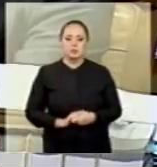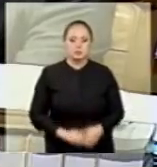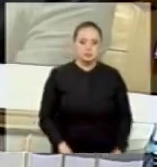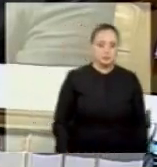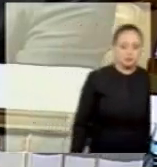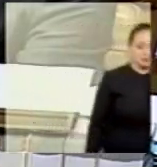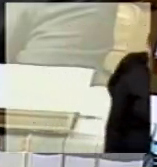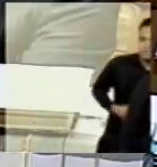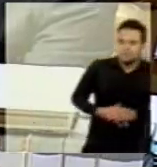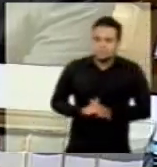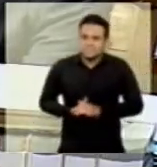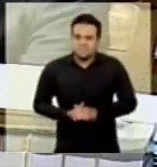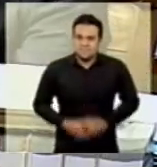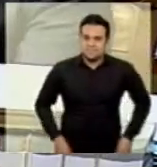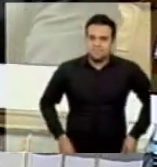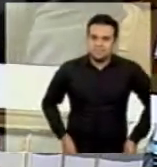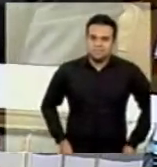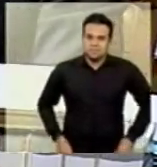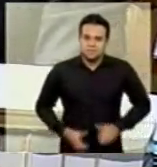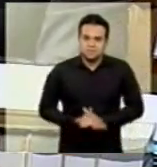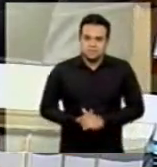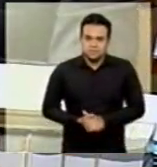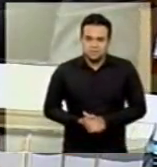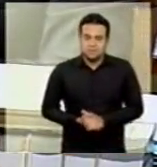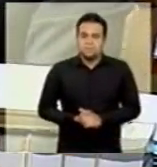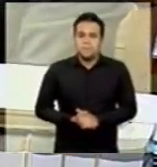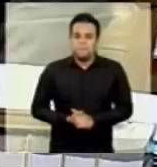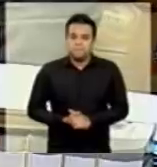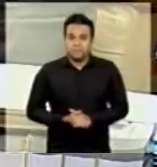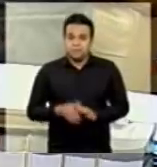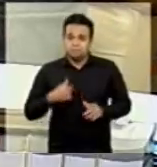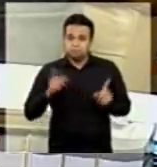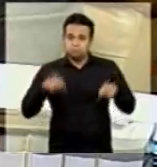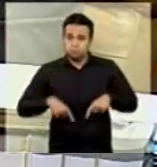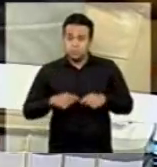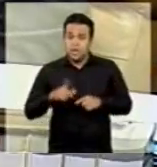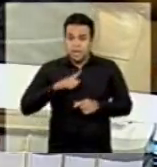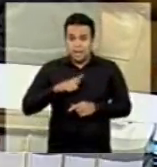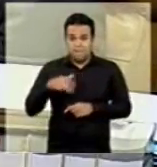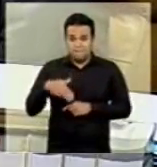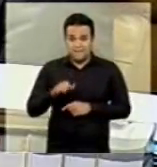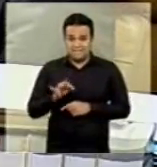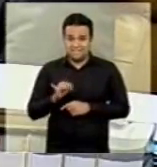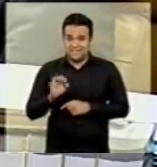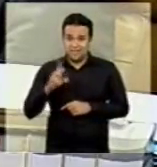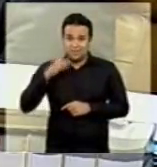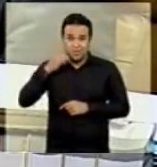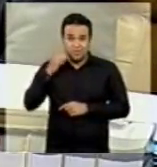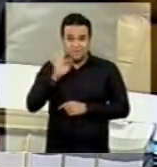pediu a exoneração do cargo de secretário da Justiça e reassumiu o mandato de deputado federal pelo estado de